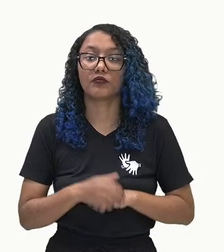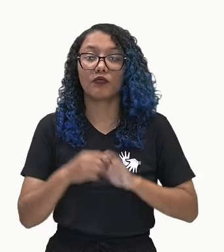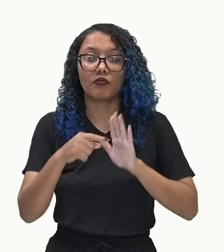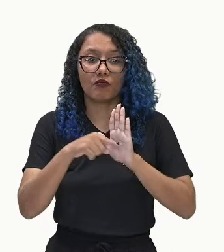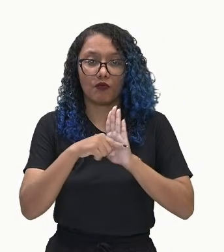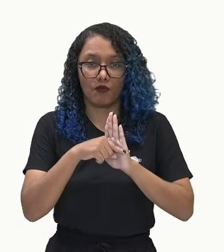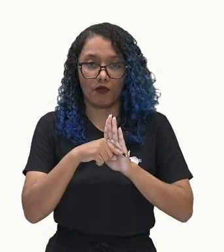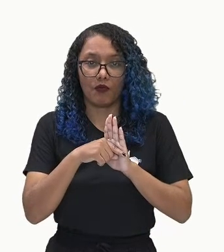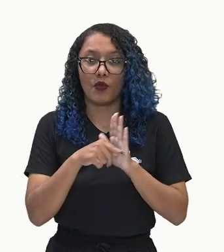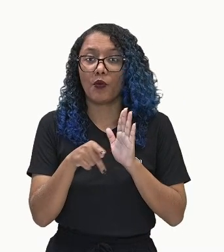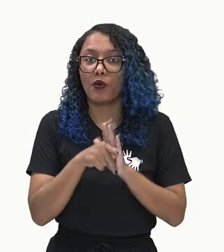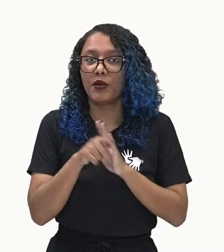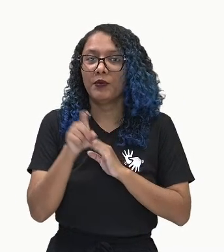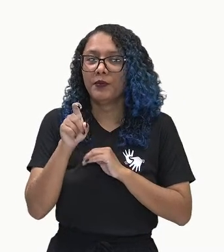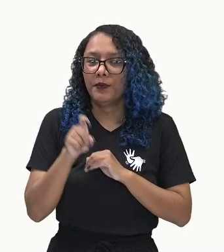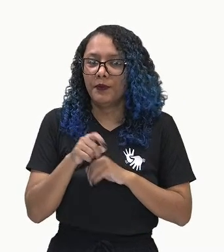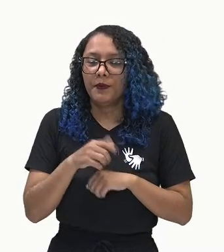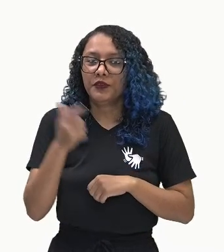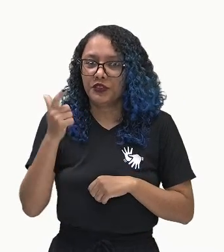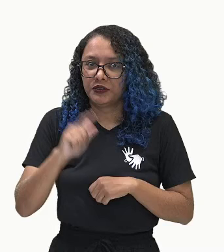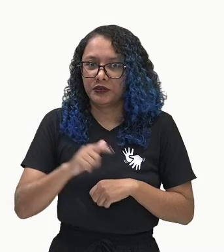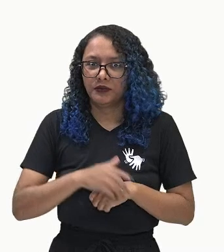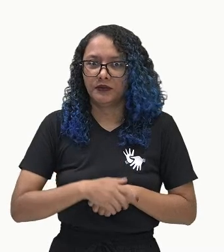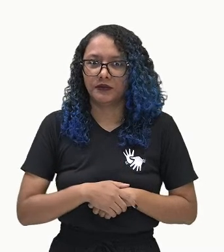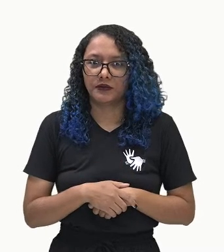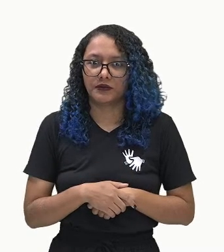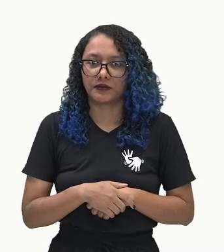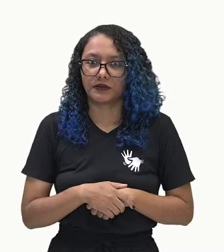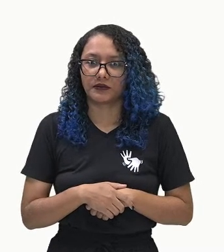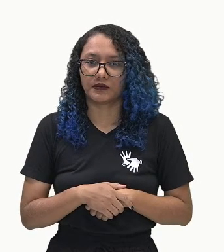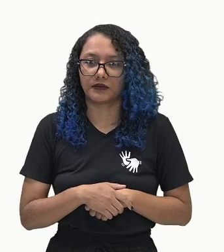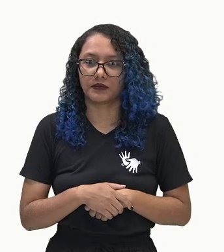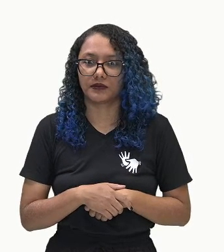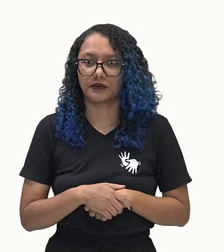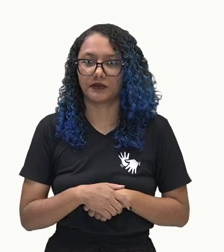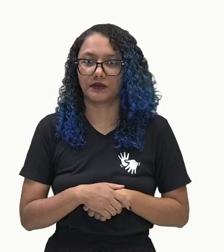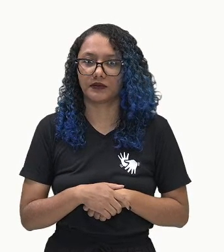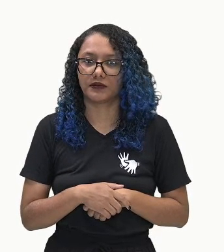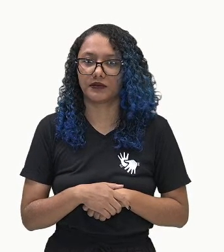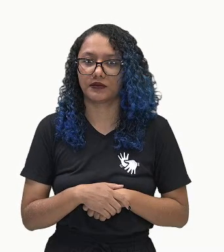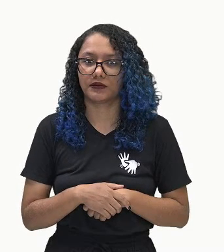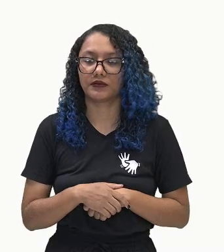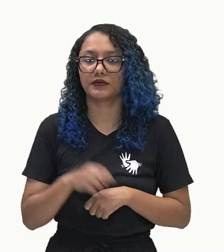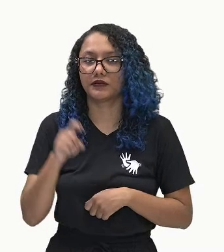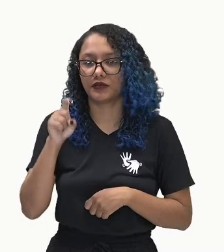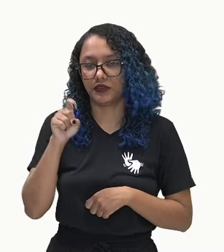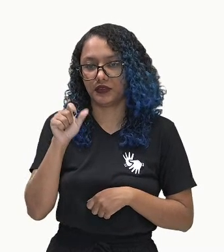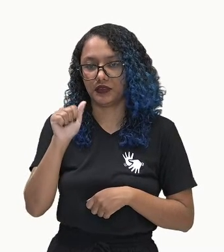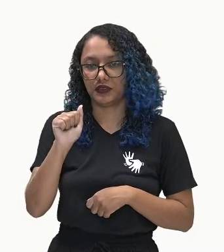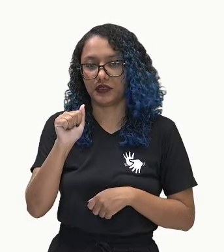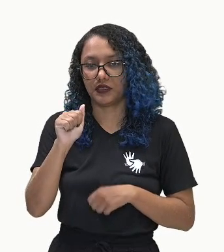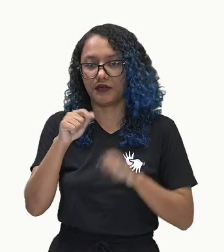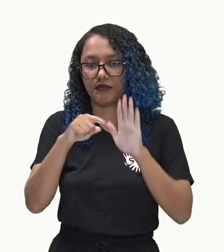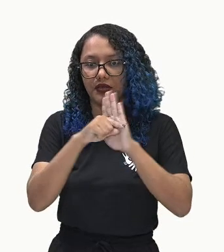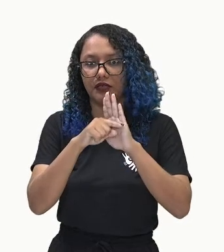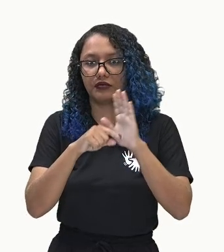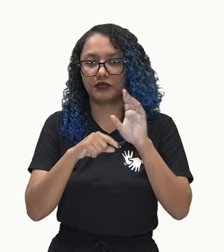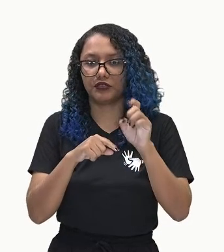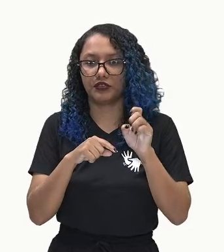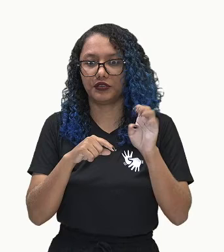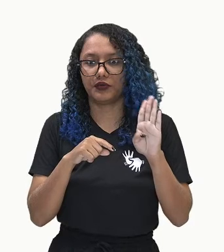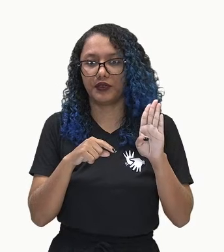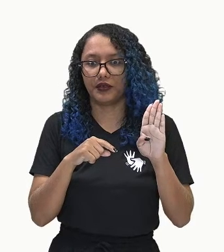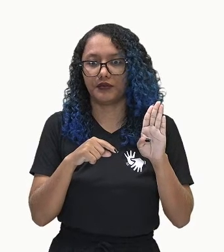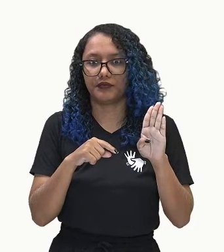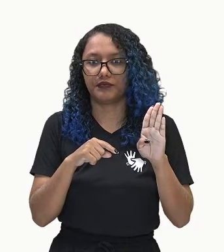vamos lá. Novamente, como eu lhes falei, a gente pode subtrair x de A menos x de B, o que